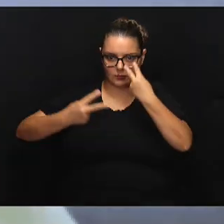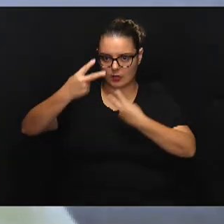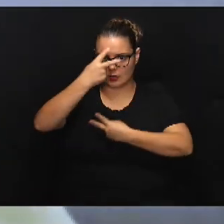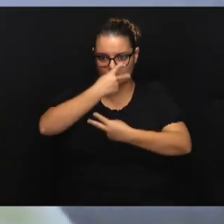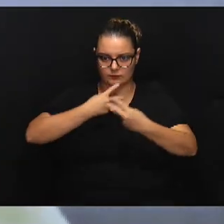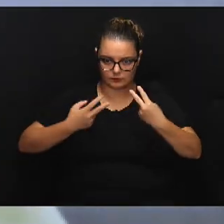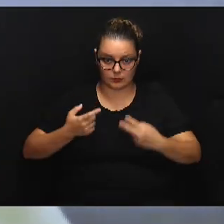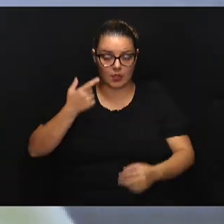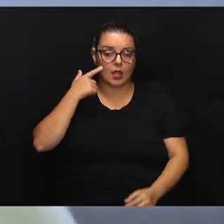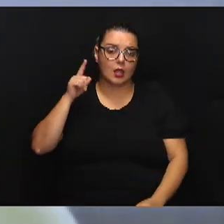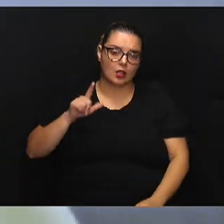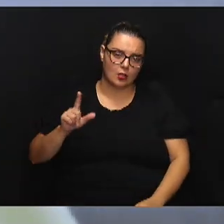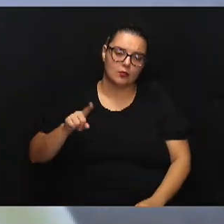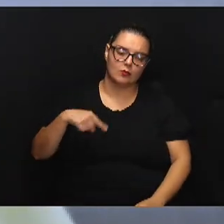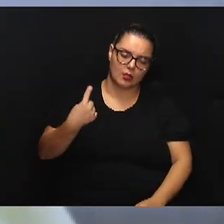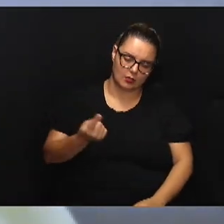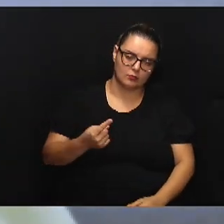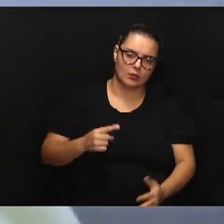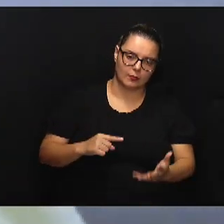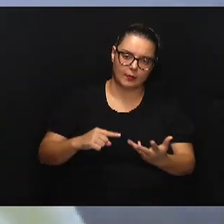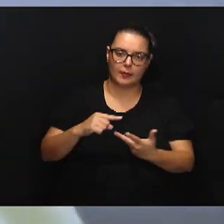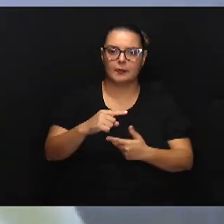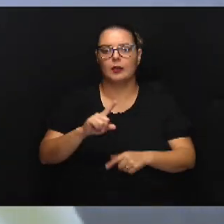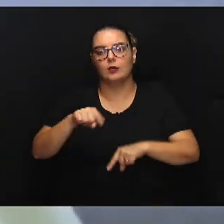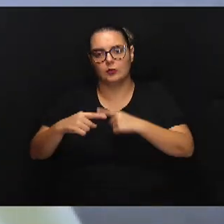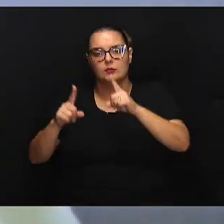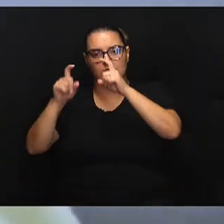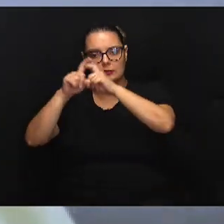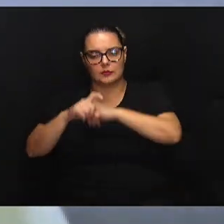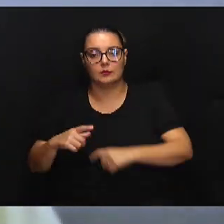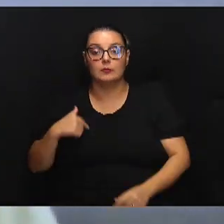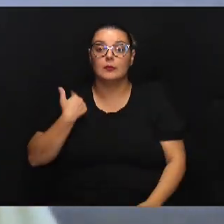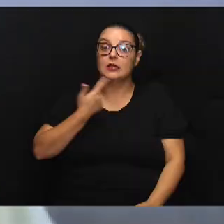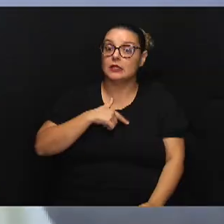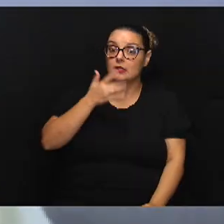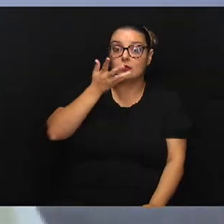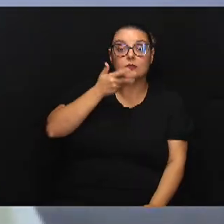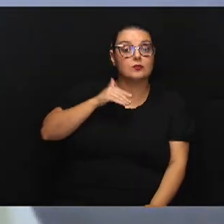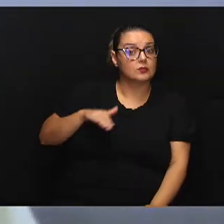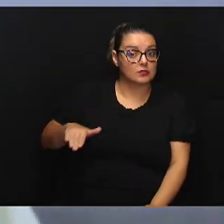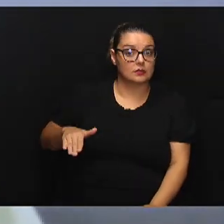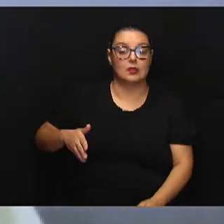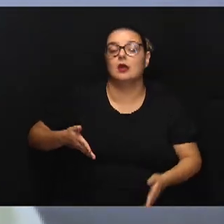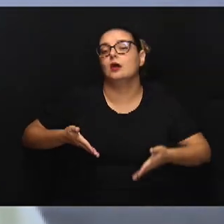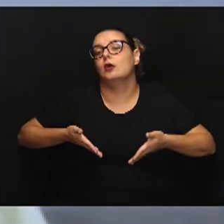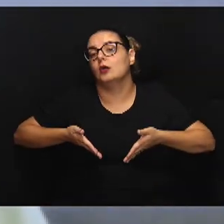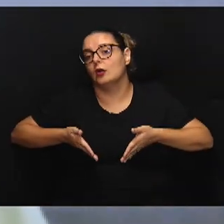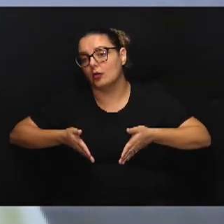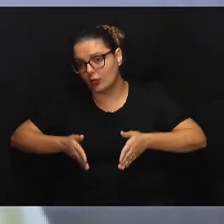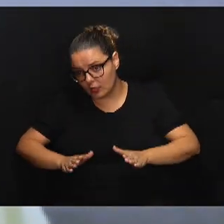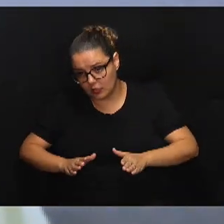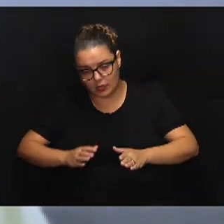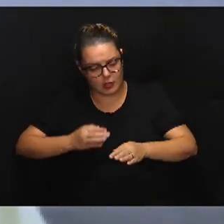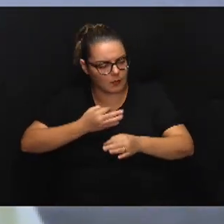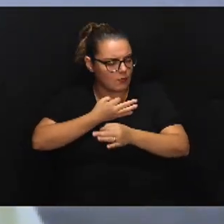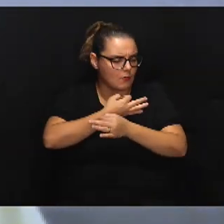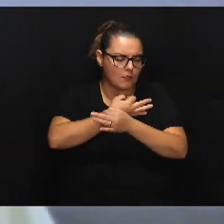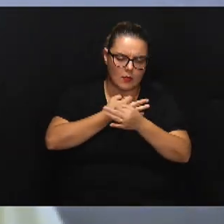E lógico, daí vem outros desafios. Mas a nossa criança, ela nasce uma criança